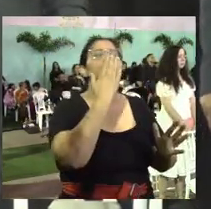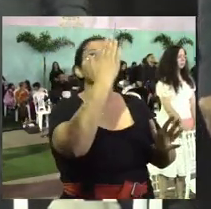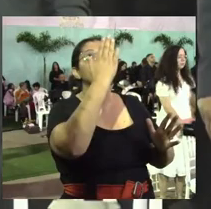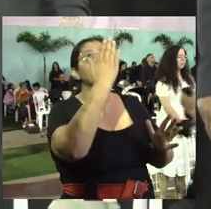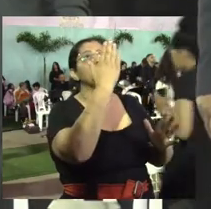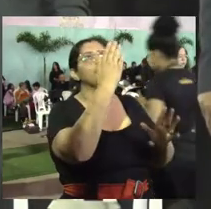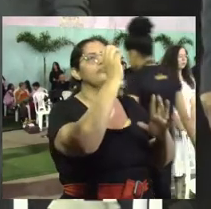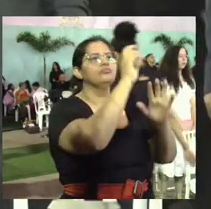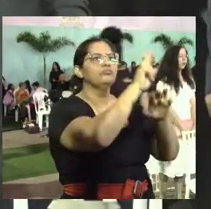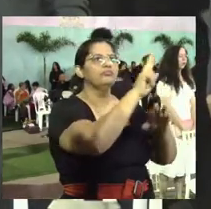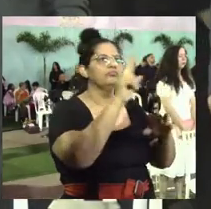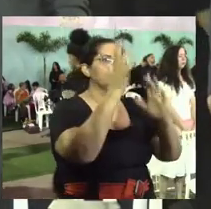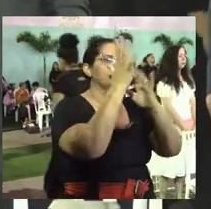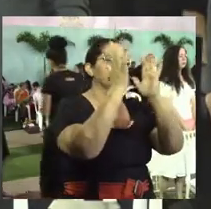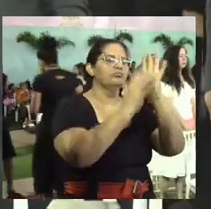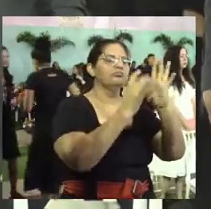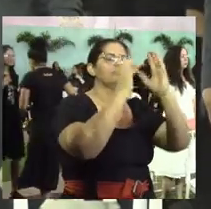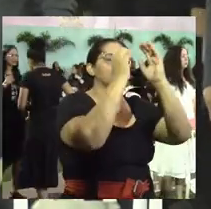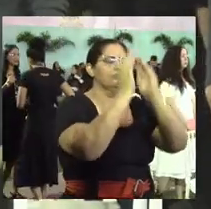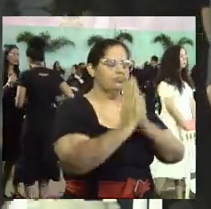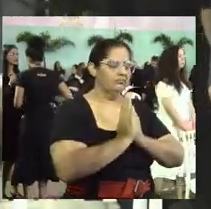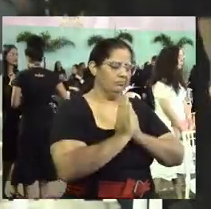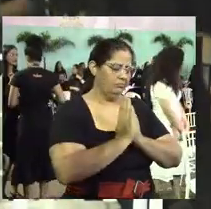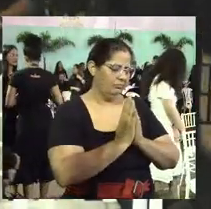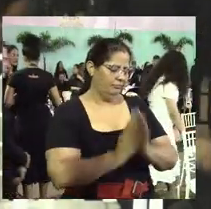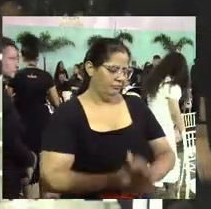pedido em nome de Jesus amém